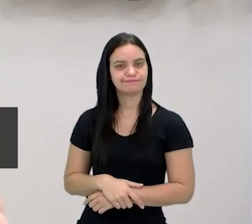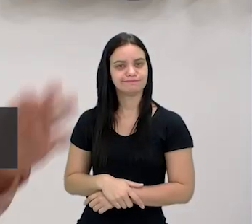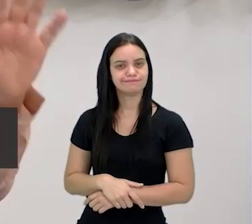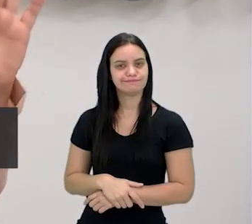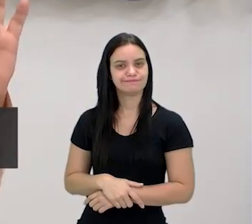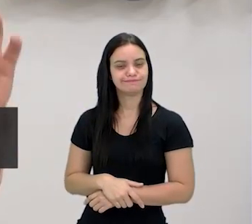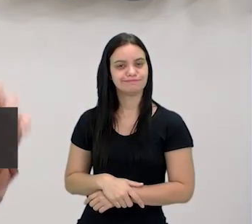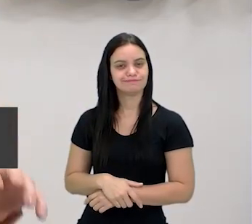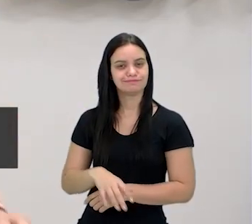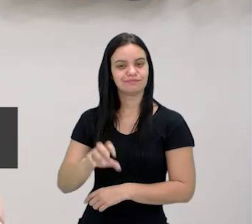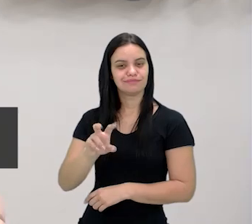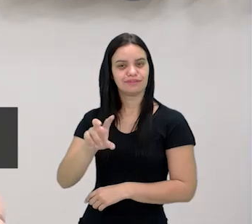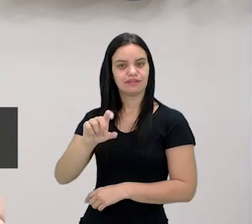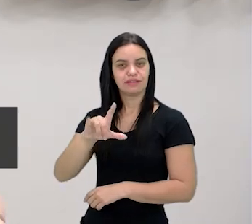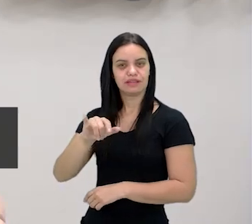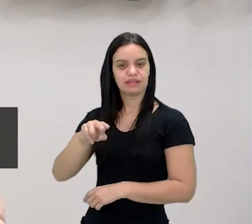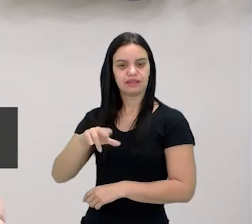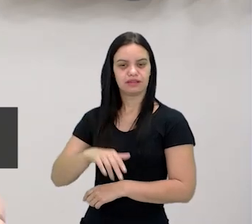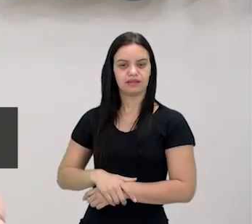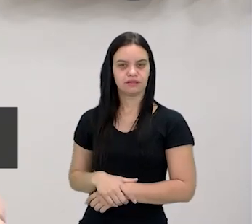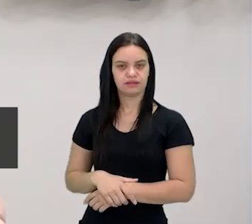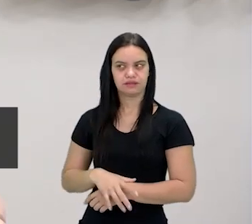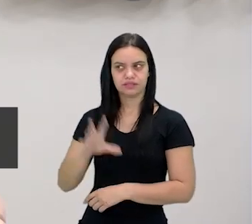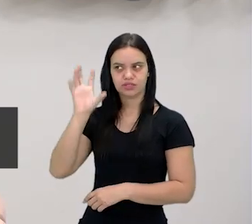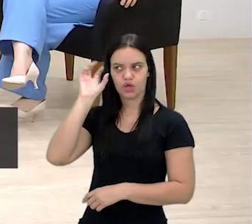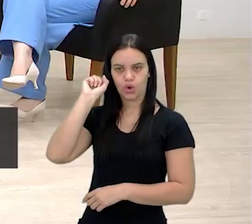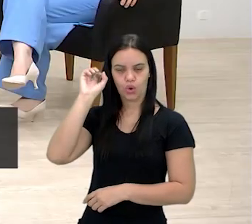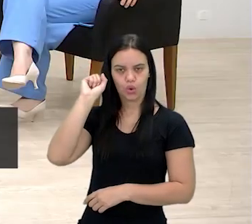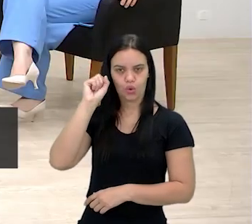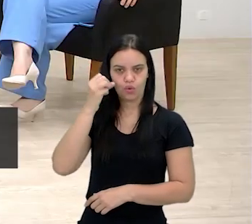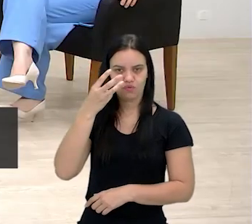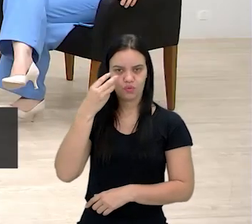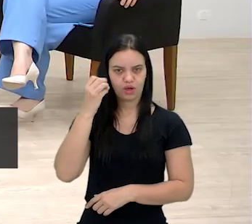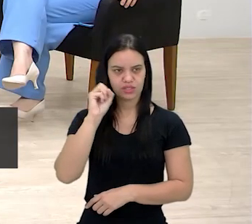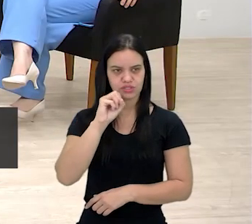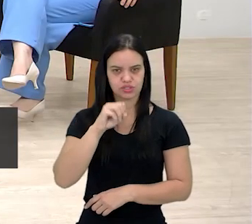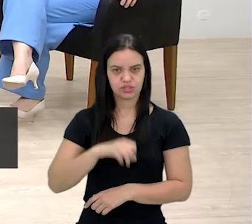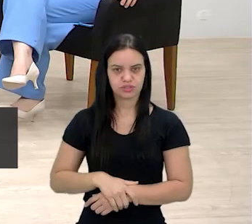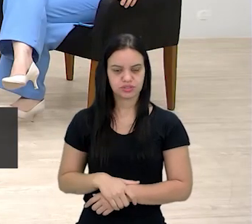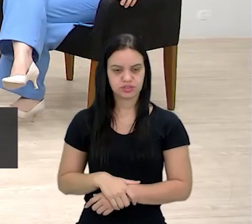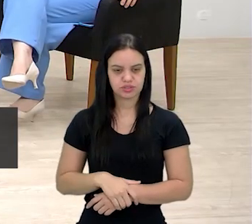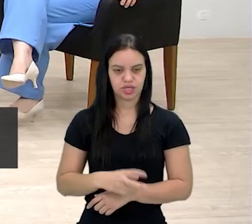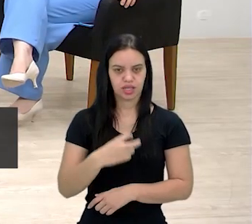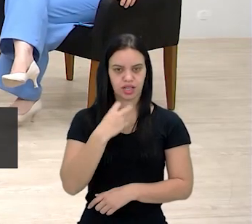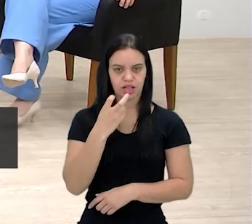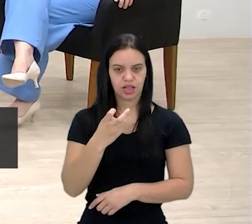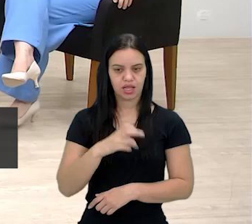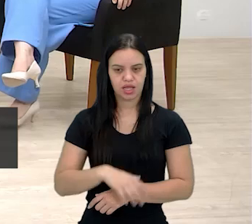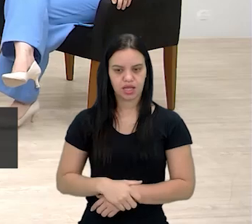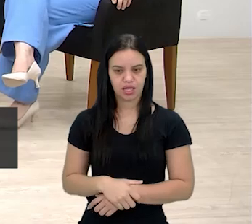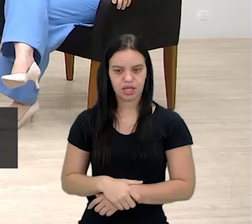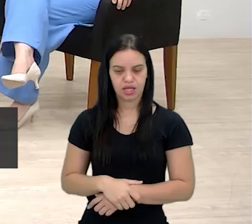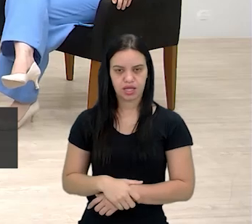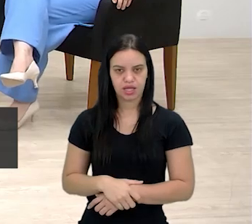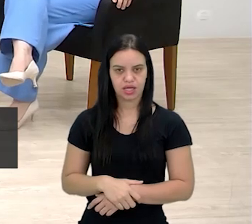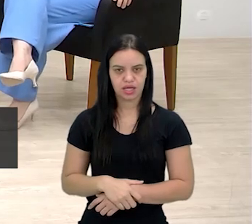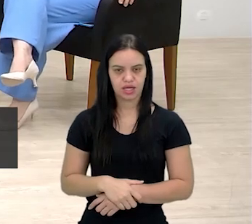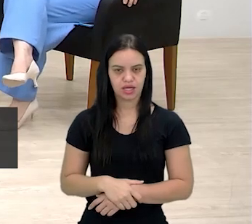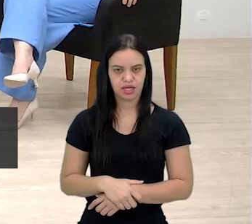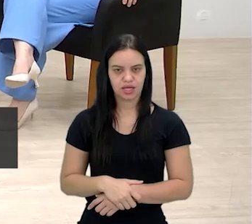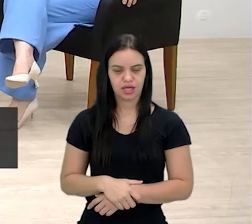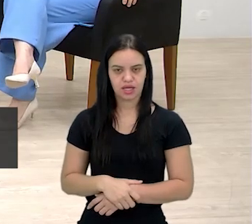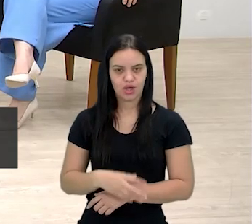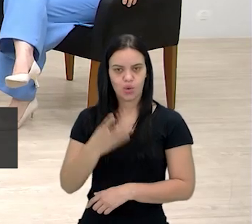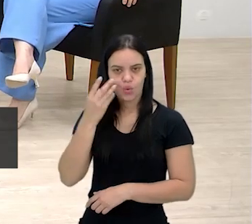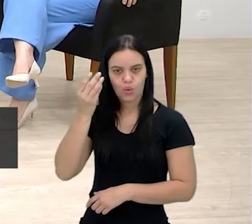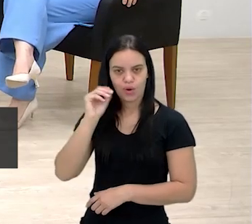Olha, Evelyn, um minutinho. Vocês ouviram o miado, gente? Você estava falando gato? Gato preto, ninguém cumprimentou o gato,